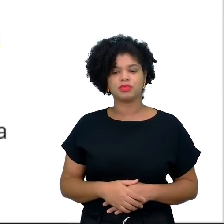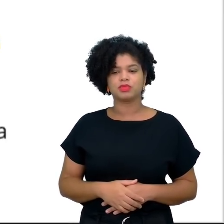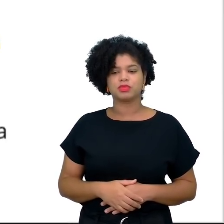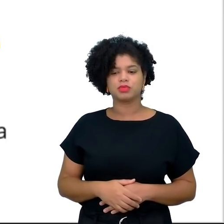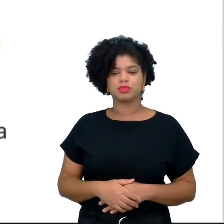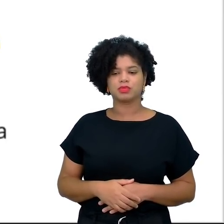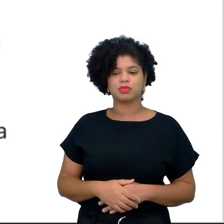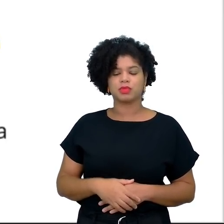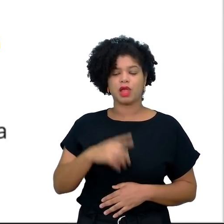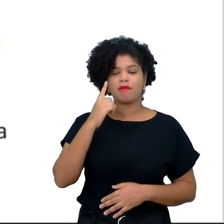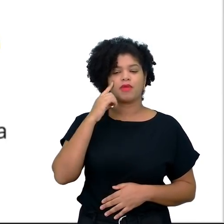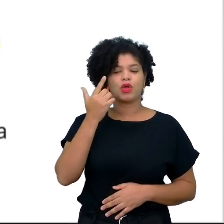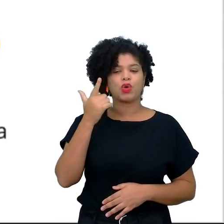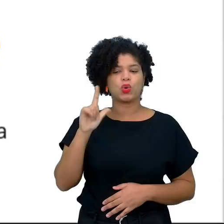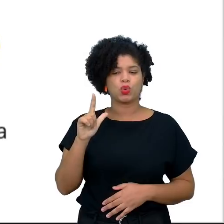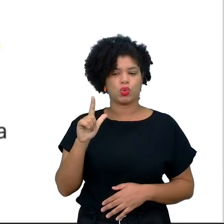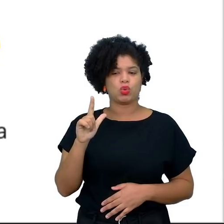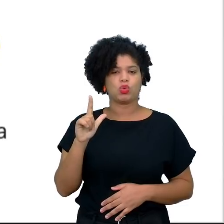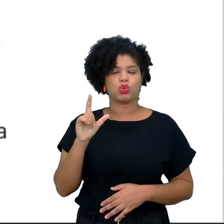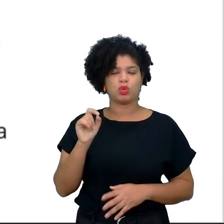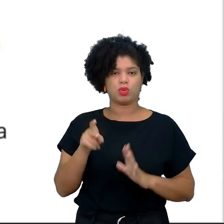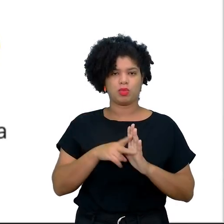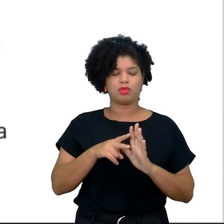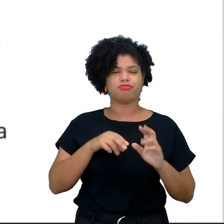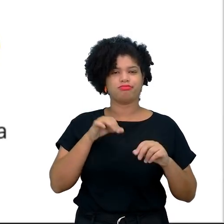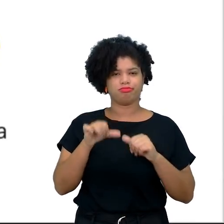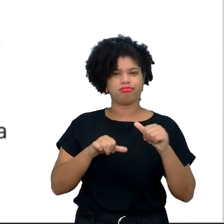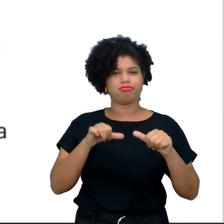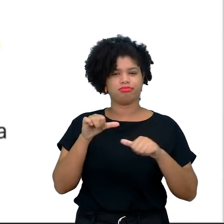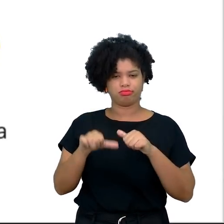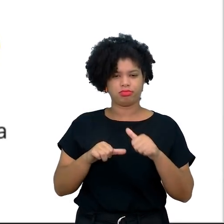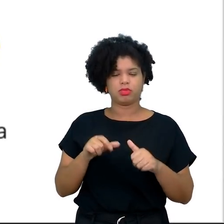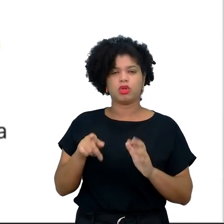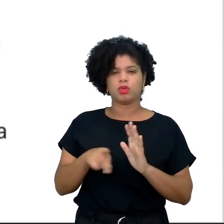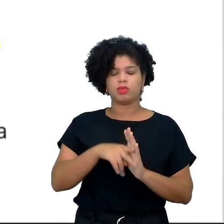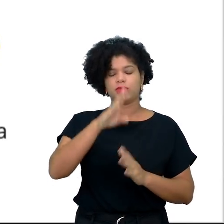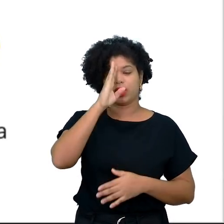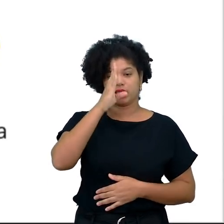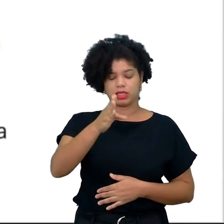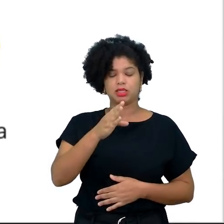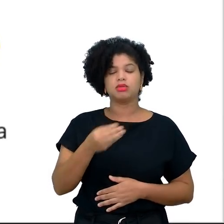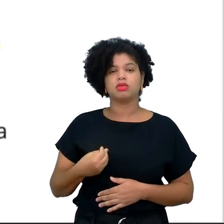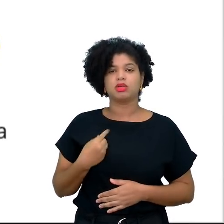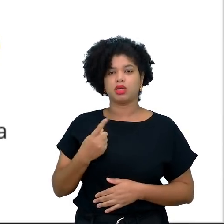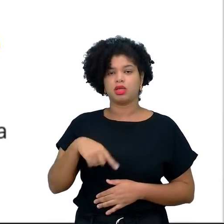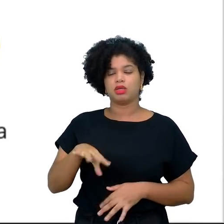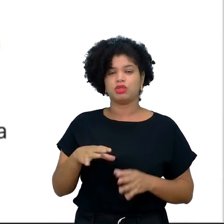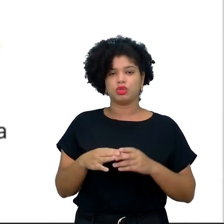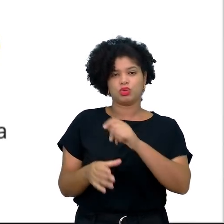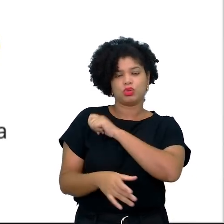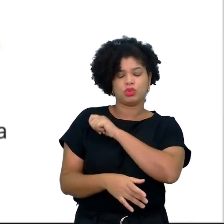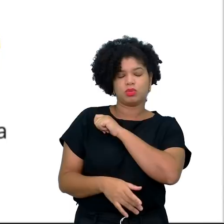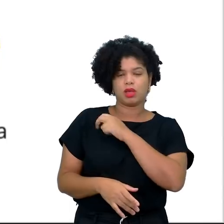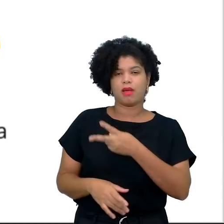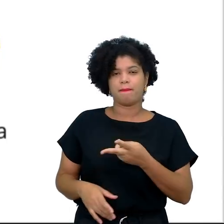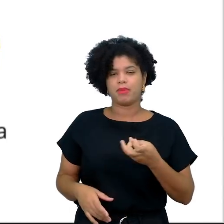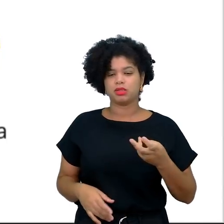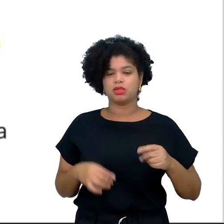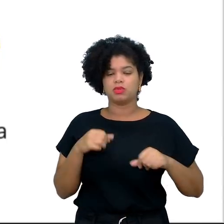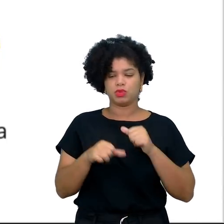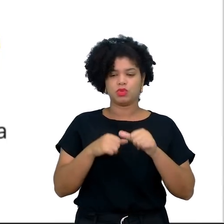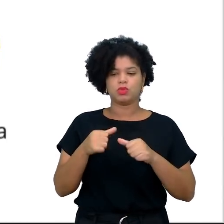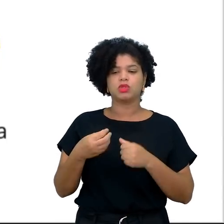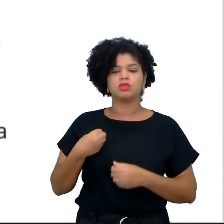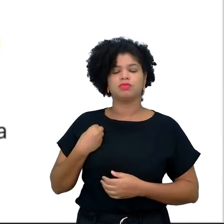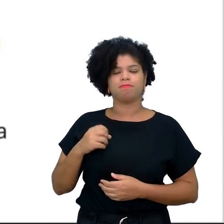E aí, nas situações de transformação direta, né, em que os estudantes devem observar uma mudança